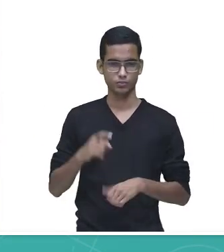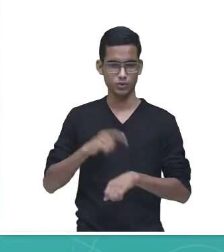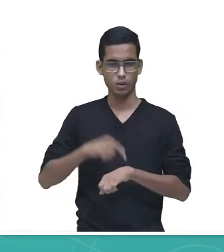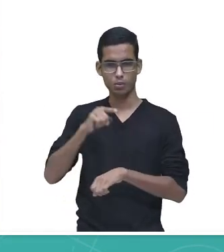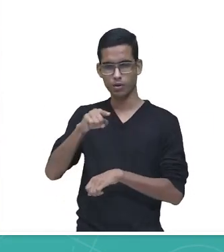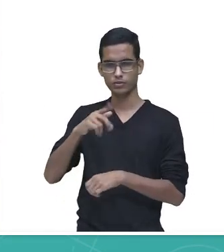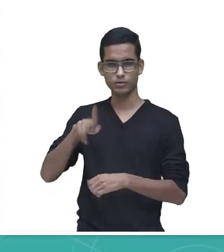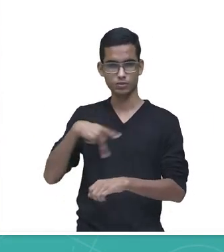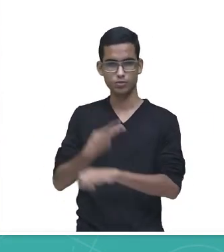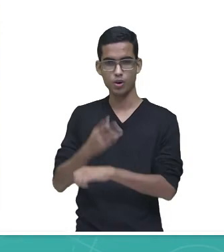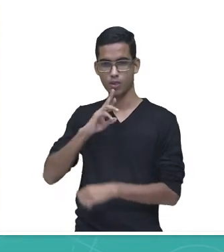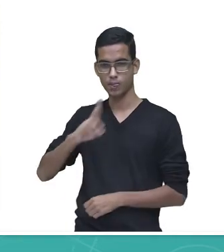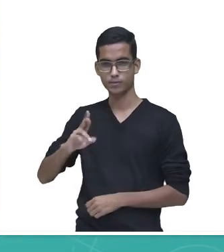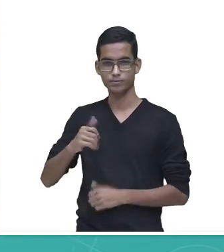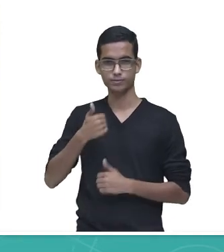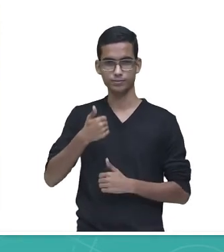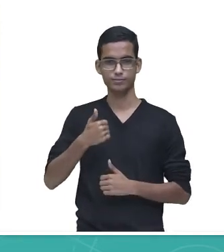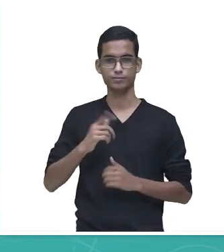daqui a pouco a gente volta.